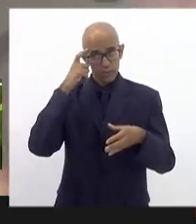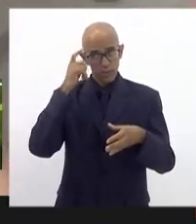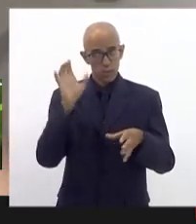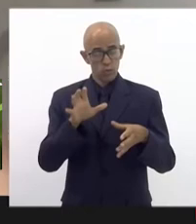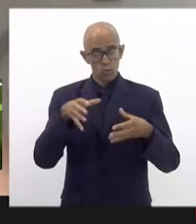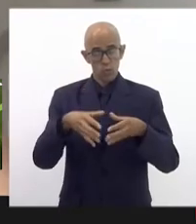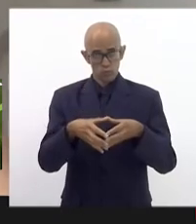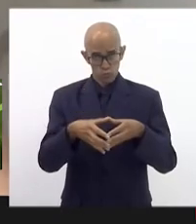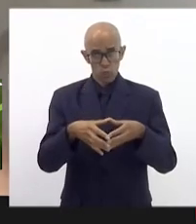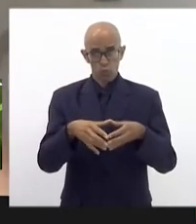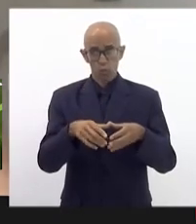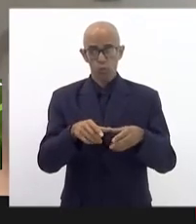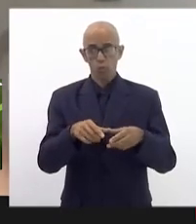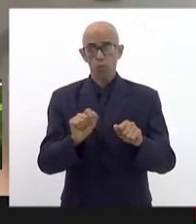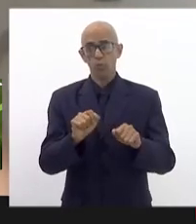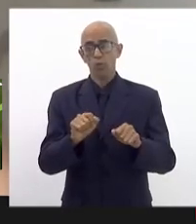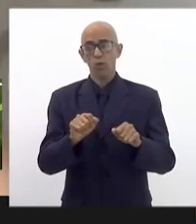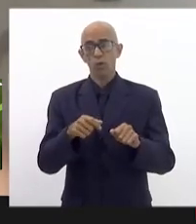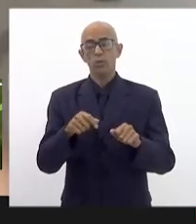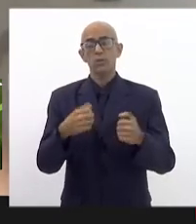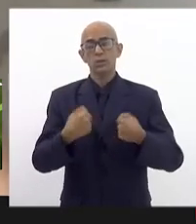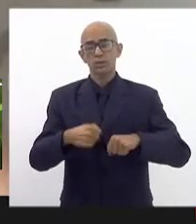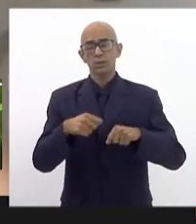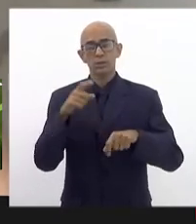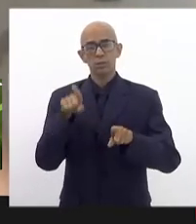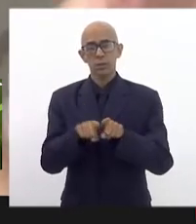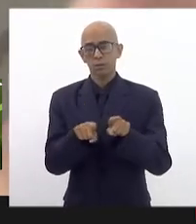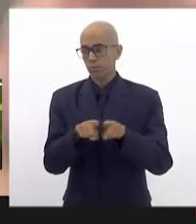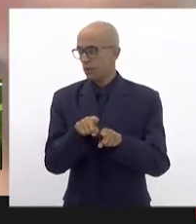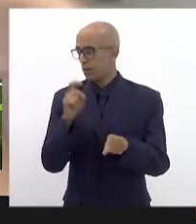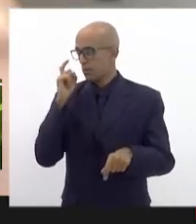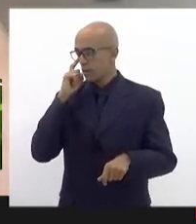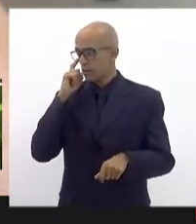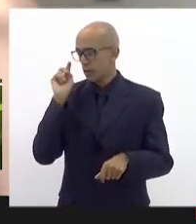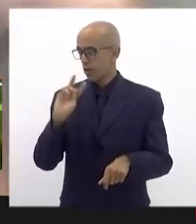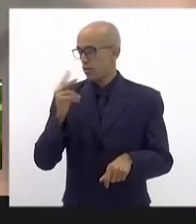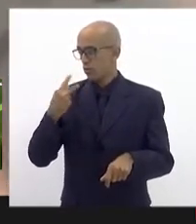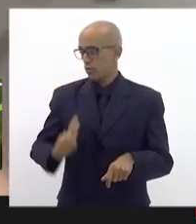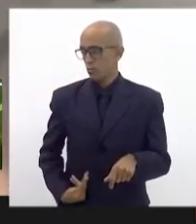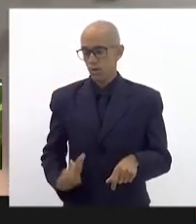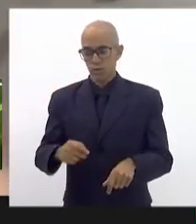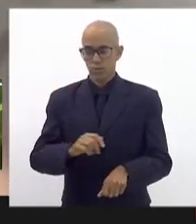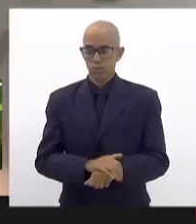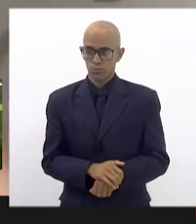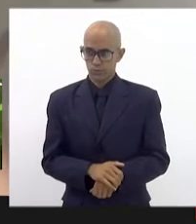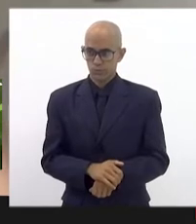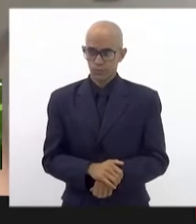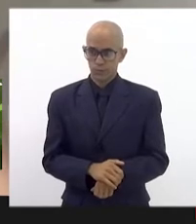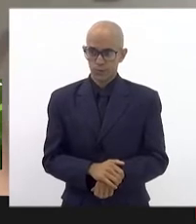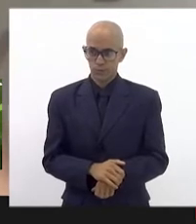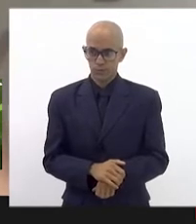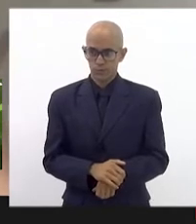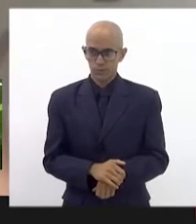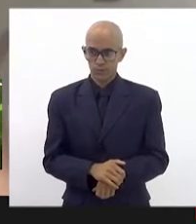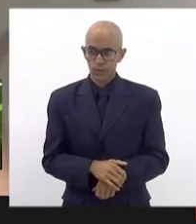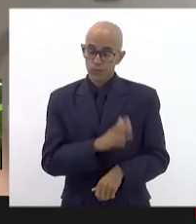pensa no corpo humano. Então, se a gente pensar nesse sistema, né, no coração desse